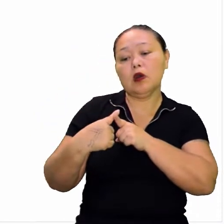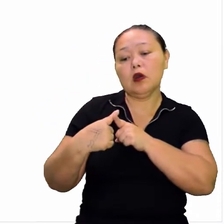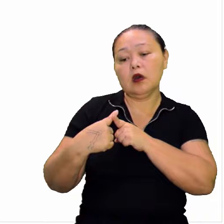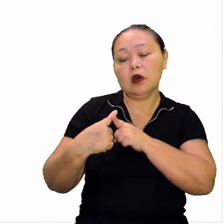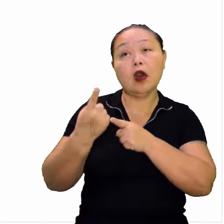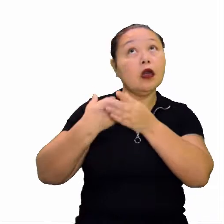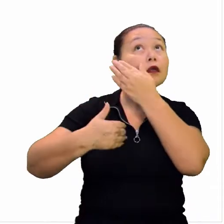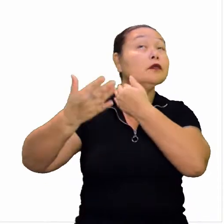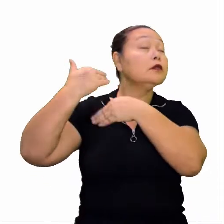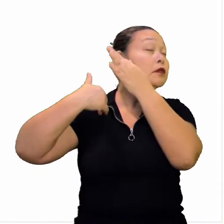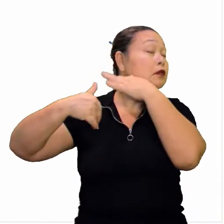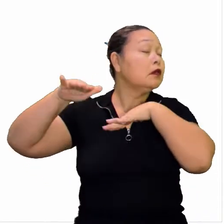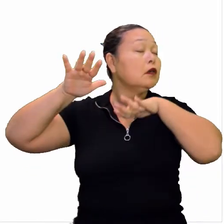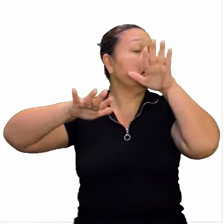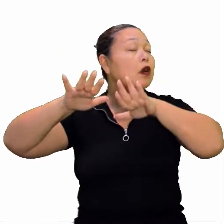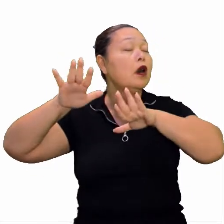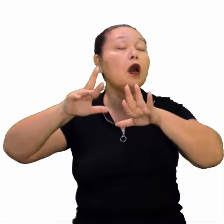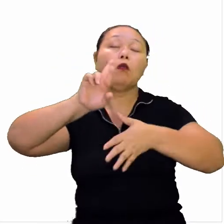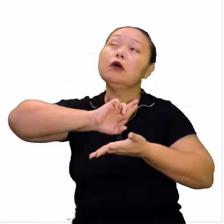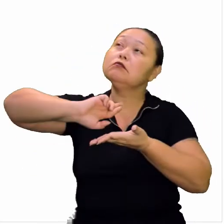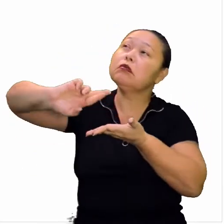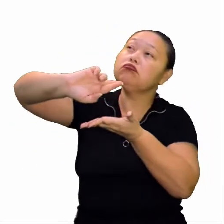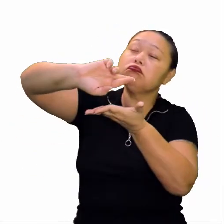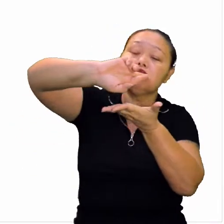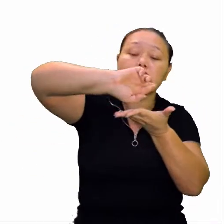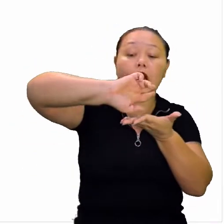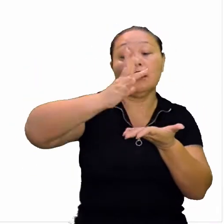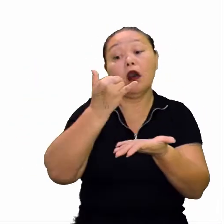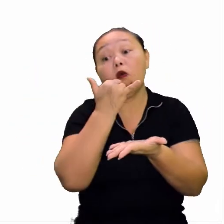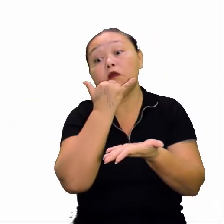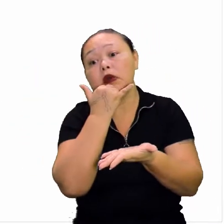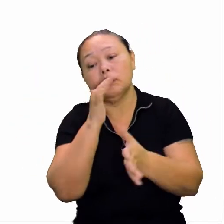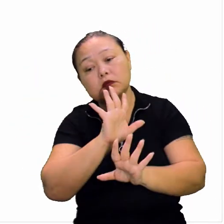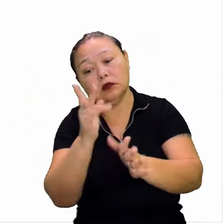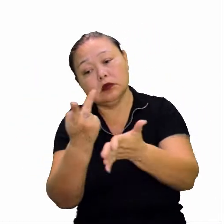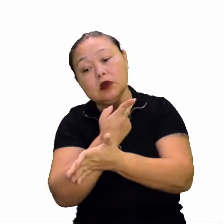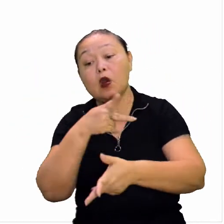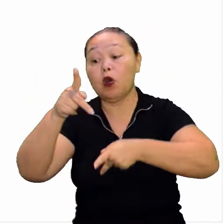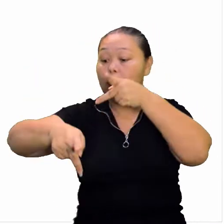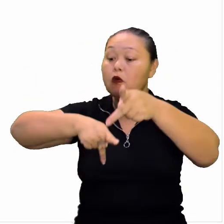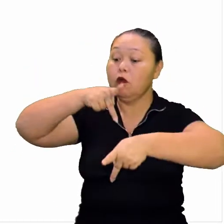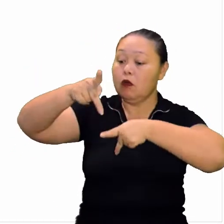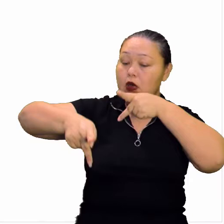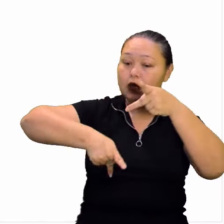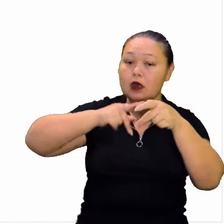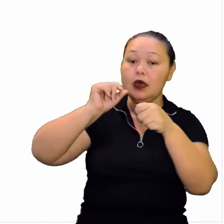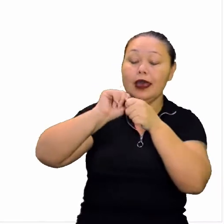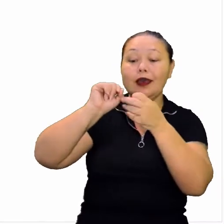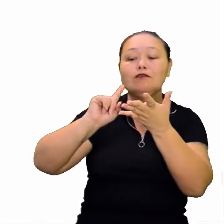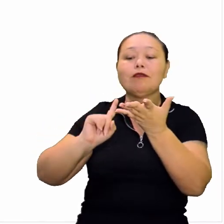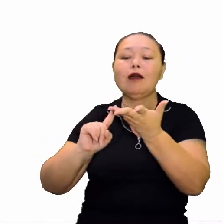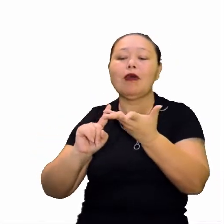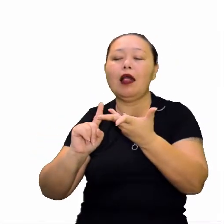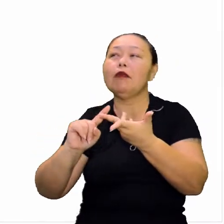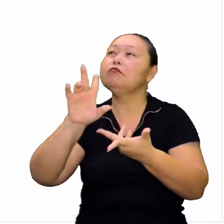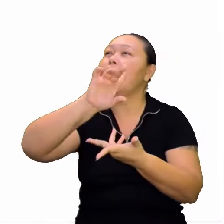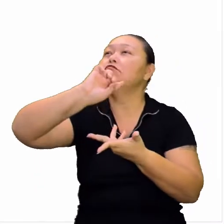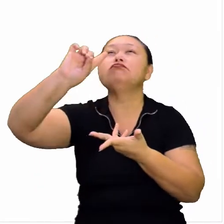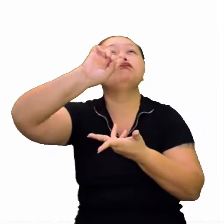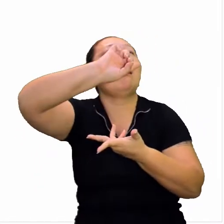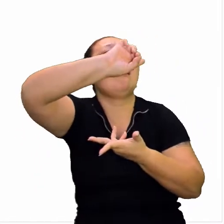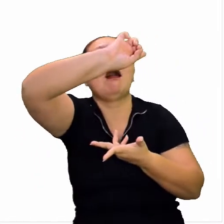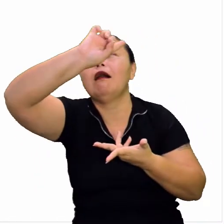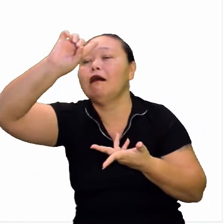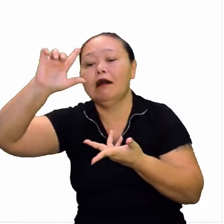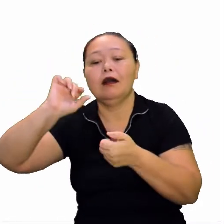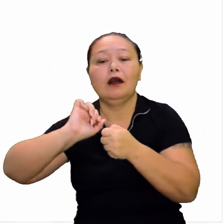no passado, algumas religiões, alguns povos, eram politeístas. A